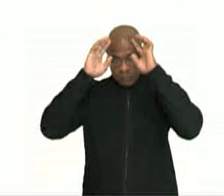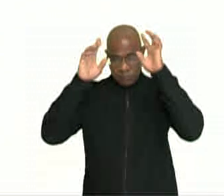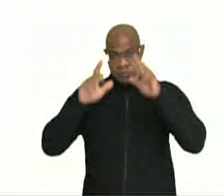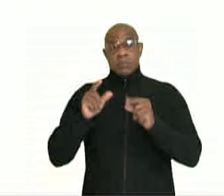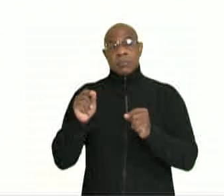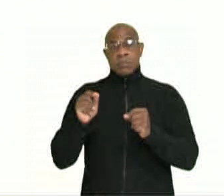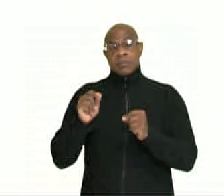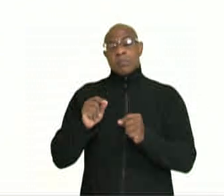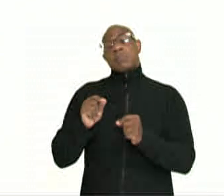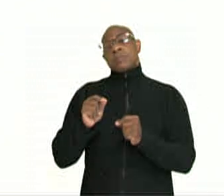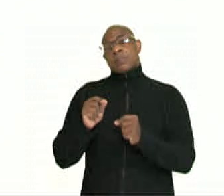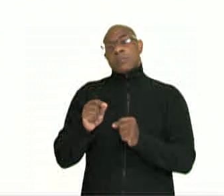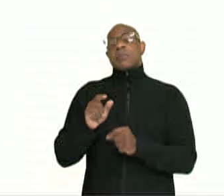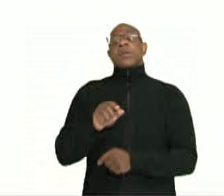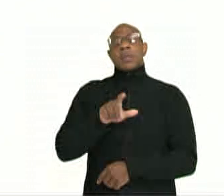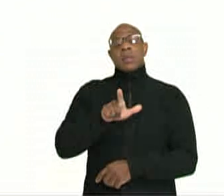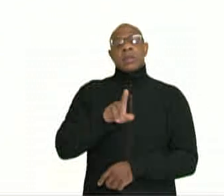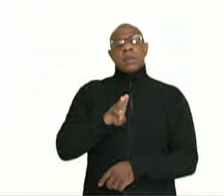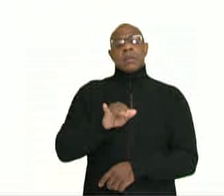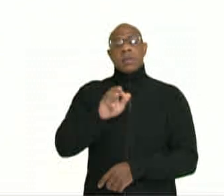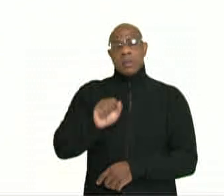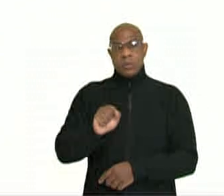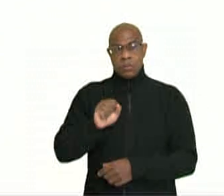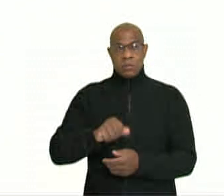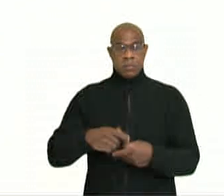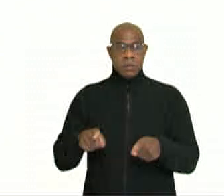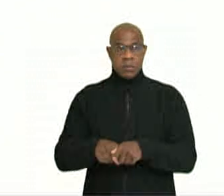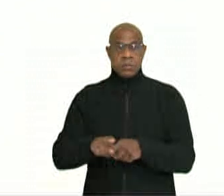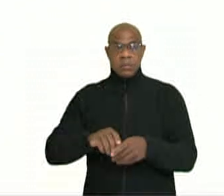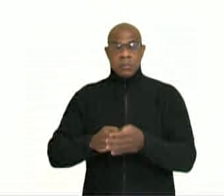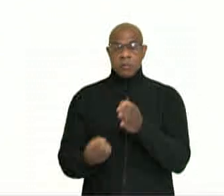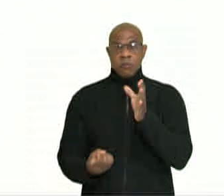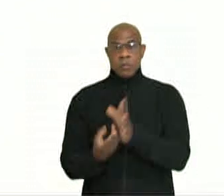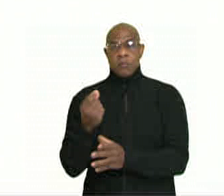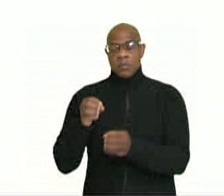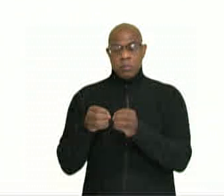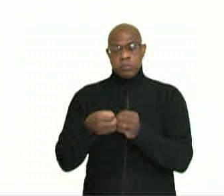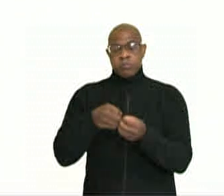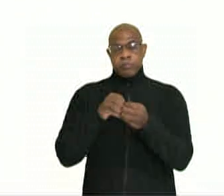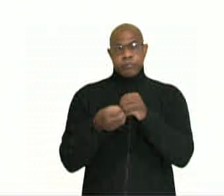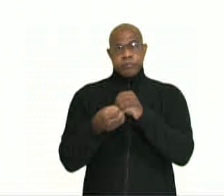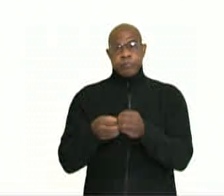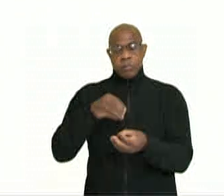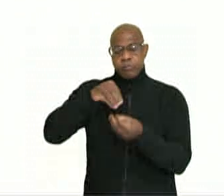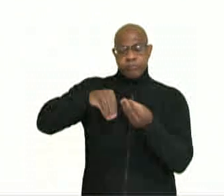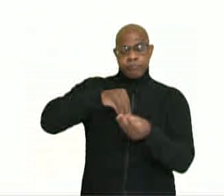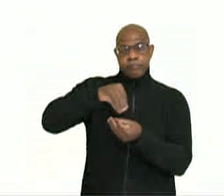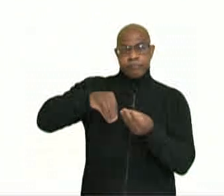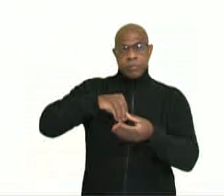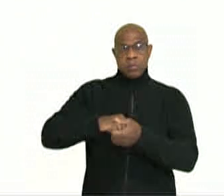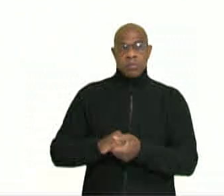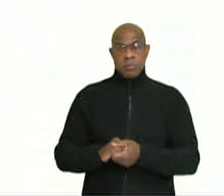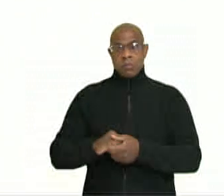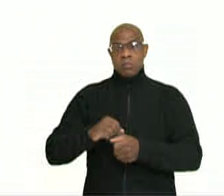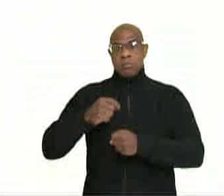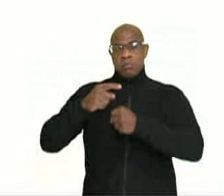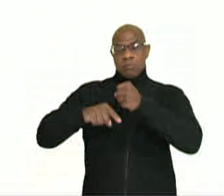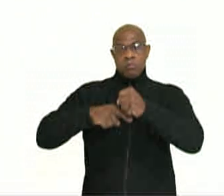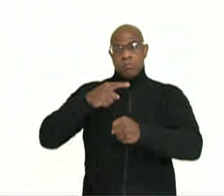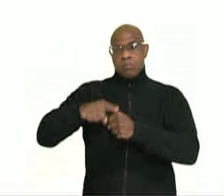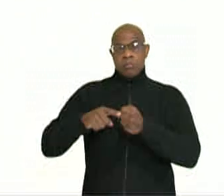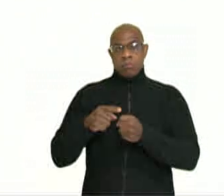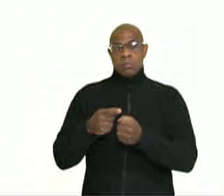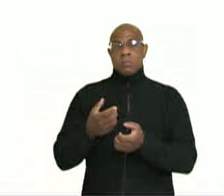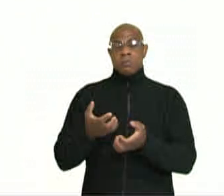que ocorrem entre átomos, interatômicas, para formar moléculas ou substâncias. Os átomos buscam a